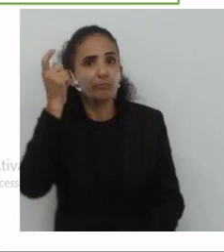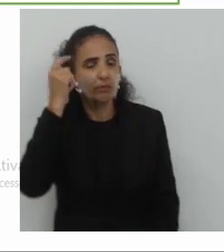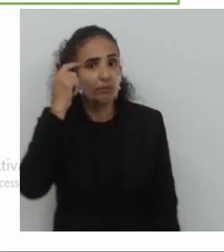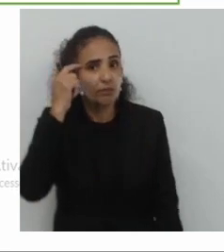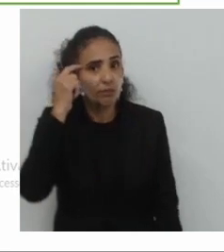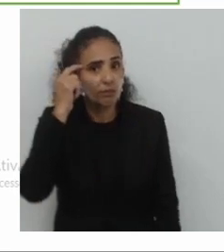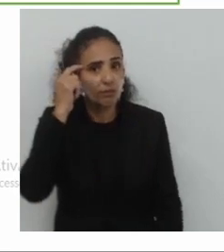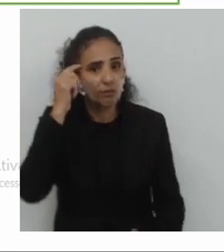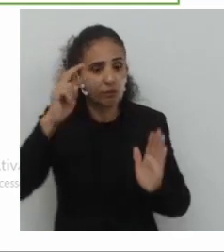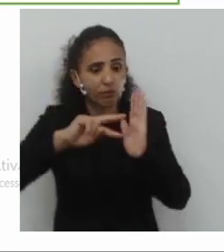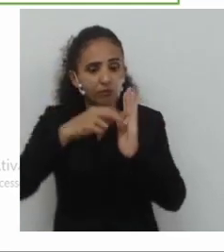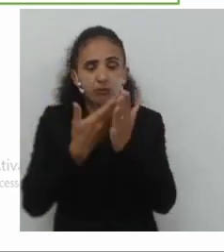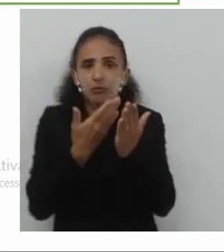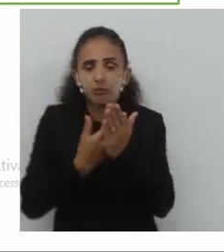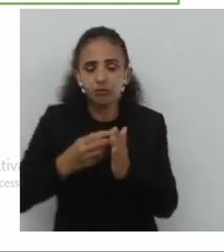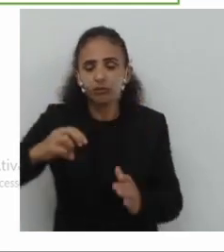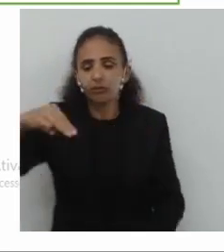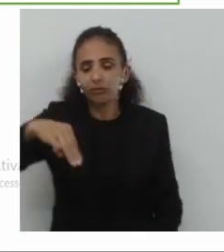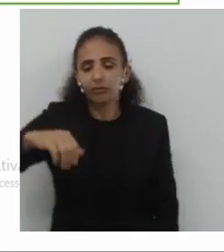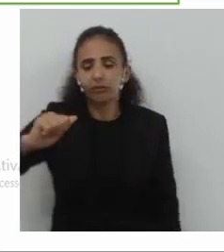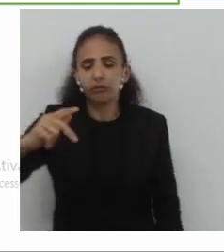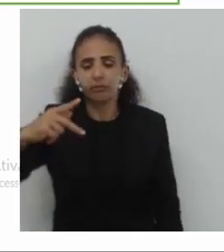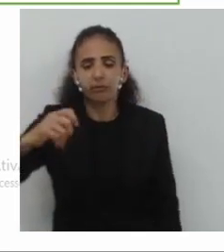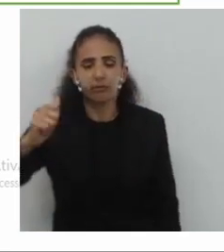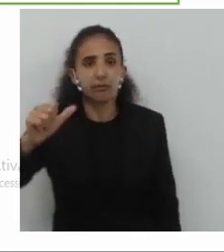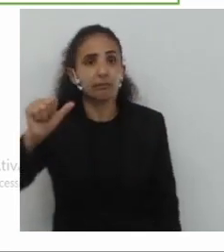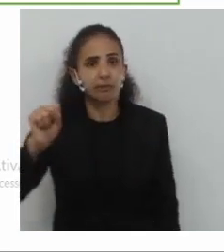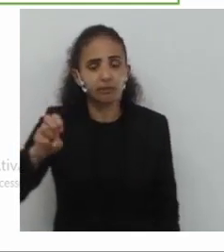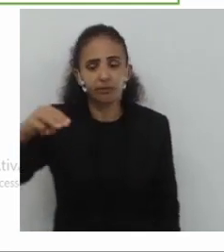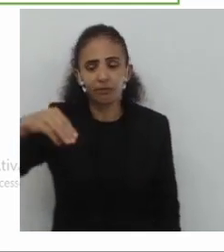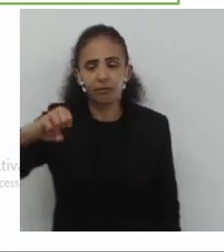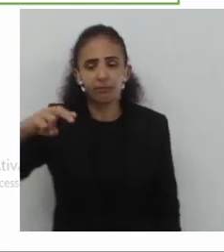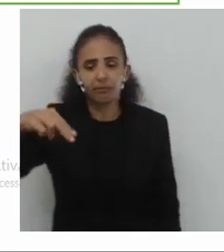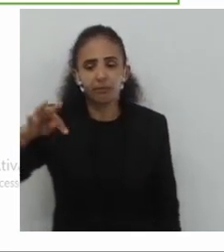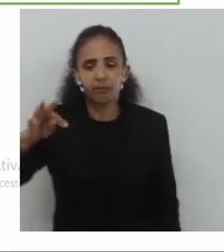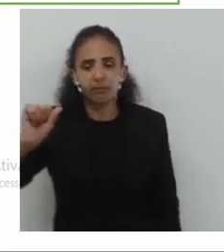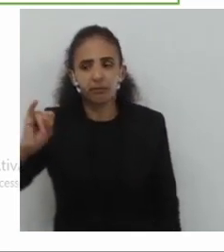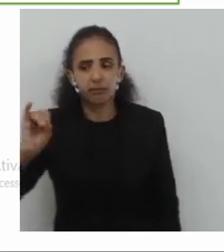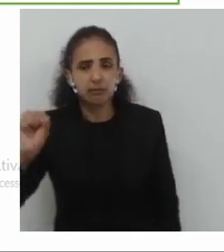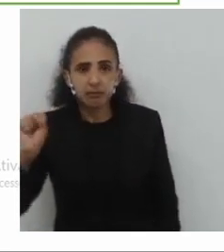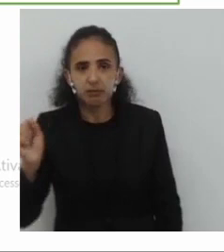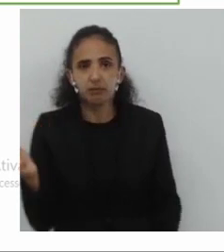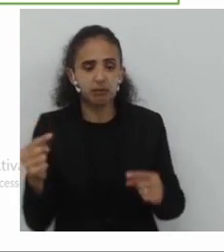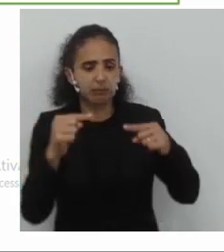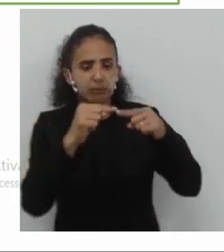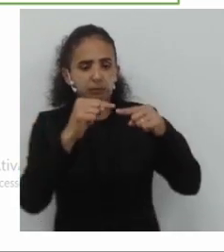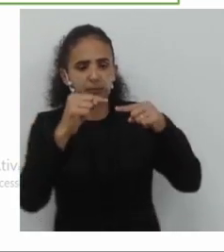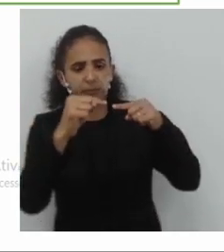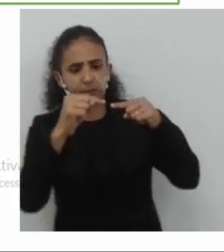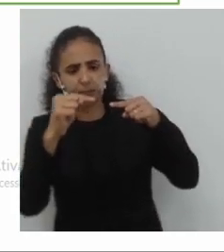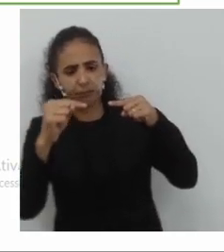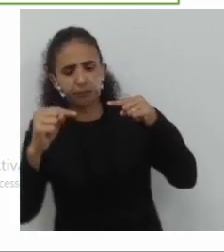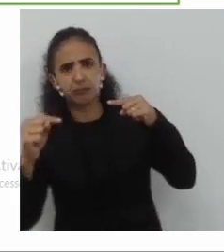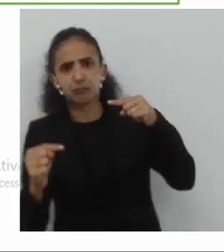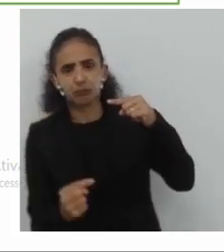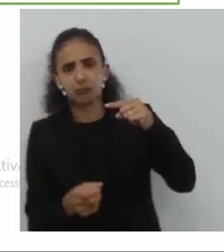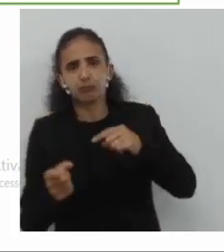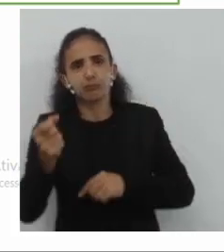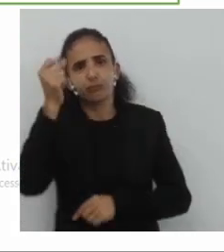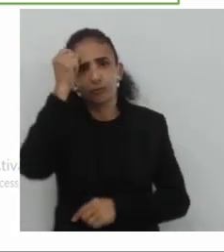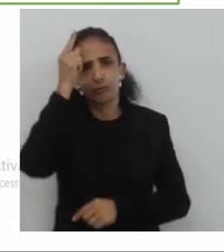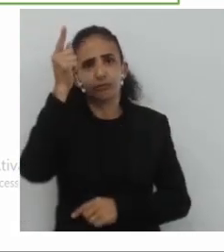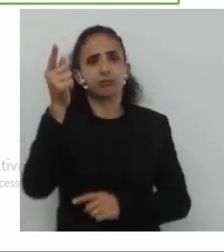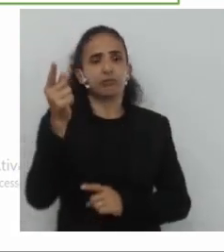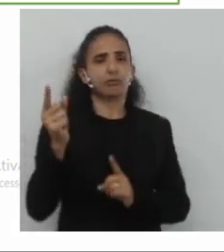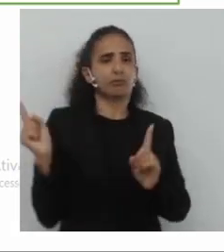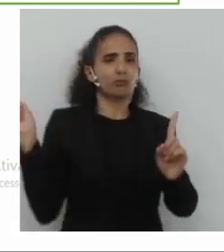das ciências, lipídios. Veja que o estudante saiu retirando, fazendo links, tirando ideias